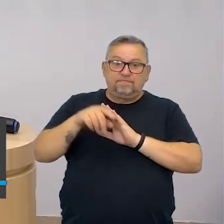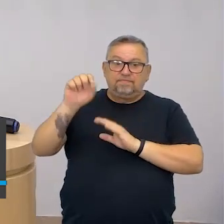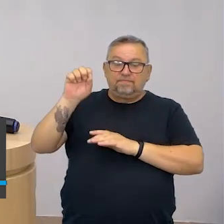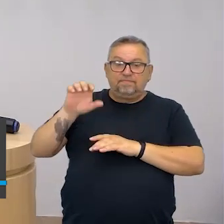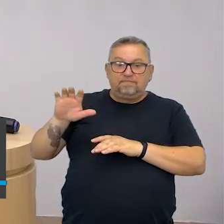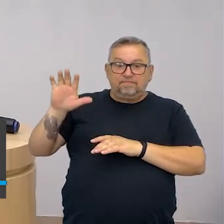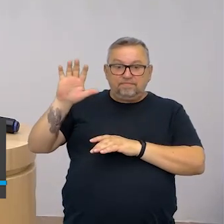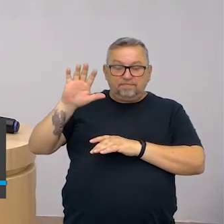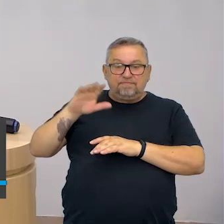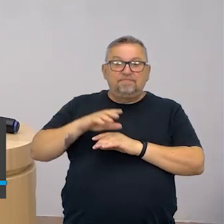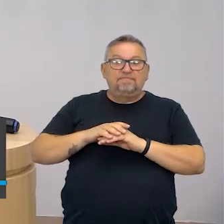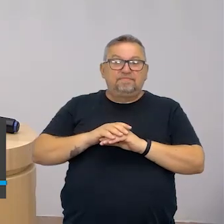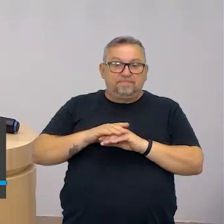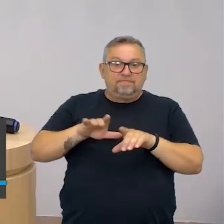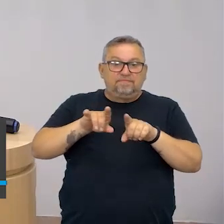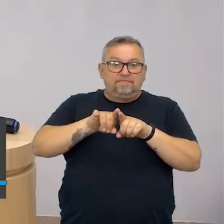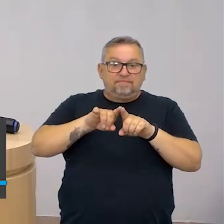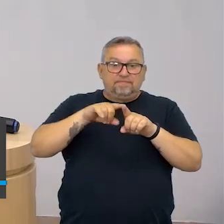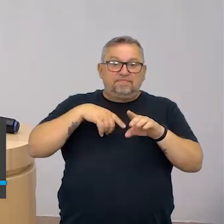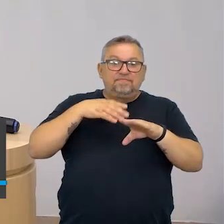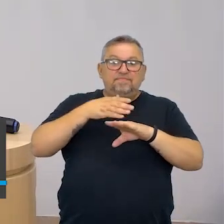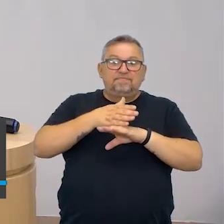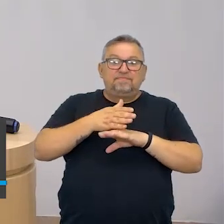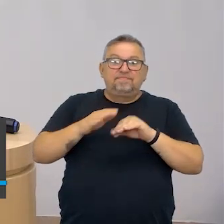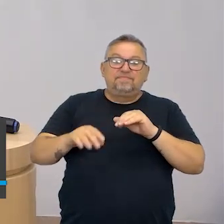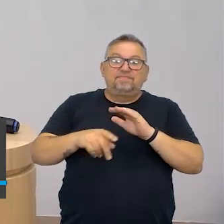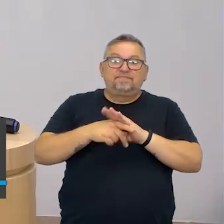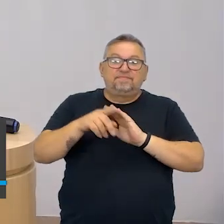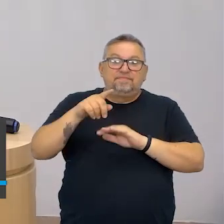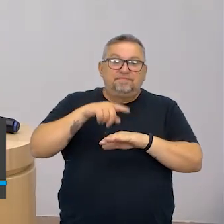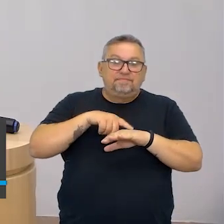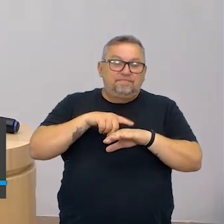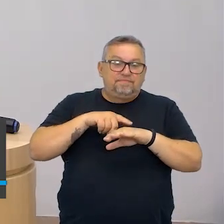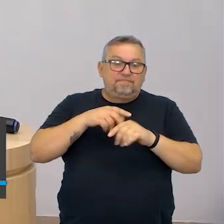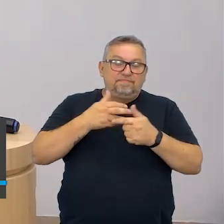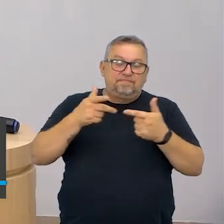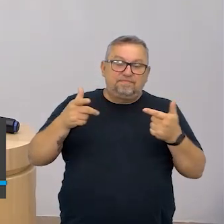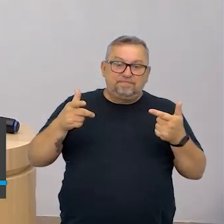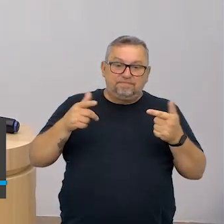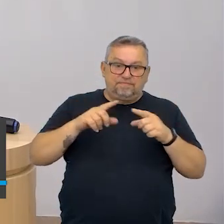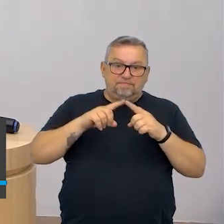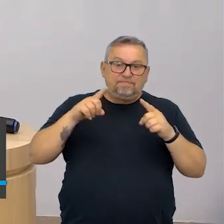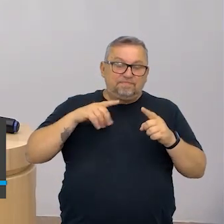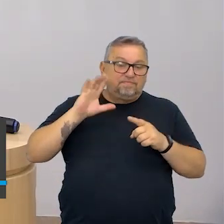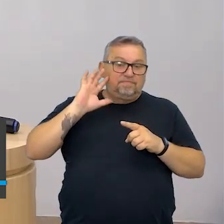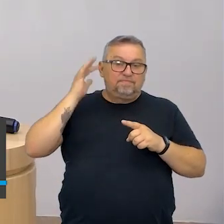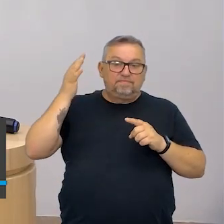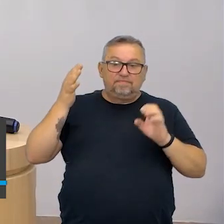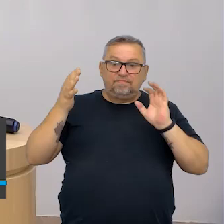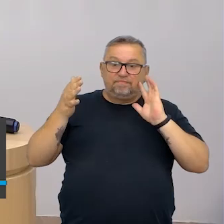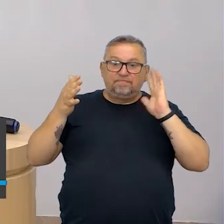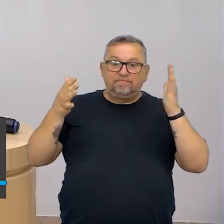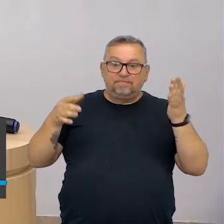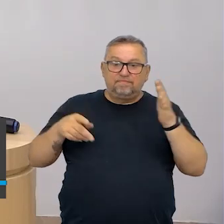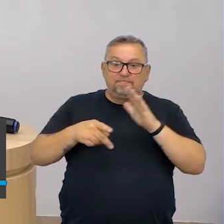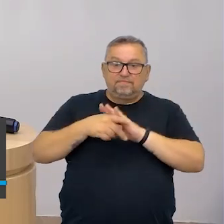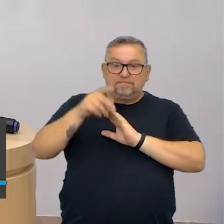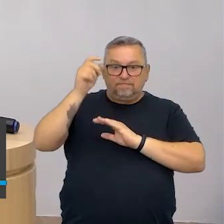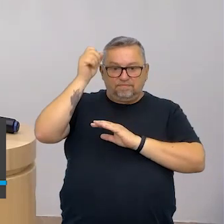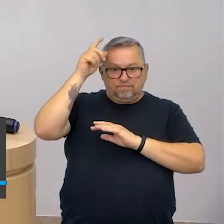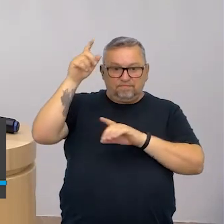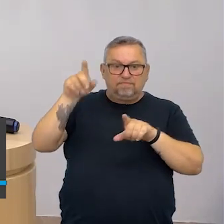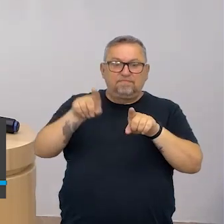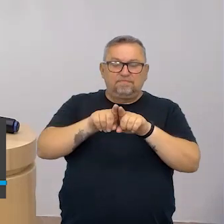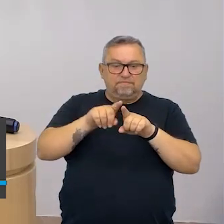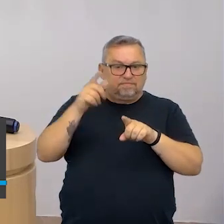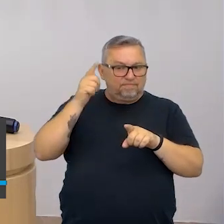e etc. E eles iam, com o tempo e também pela força dos acontecimentos, né? Ou seja, até por uma questão